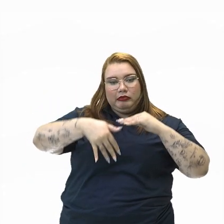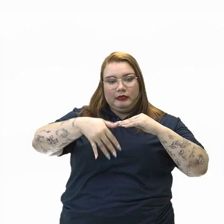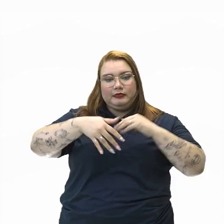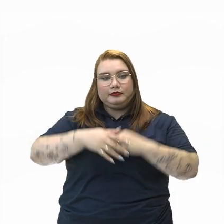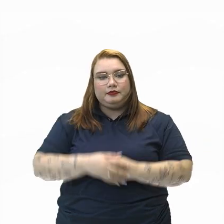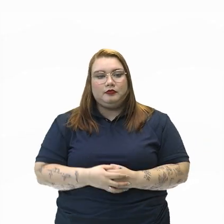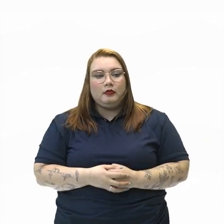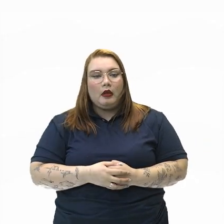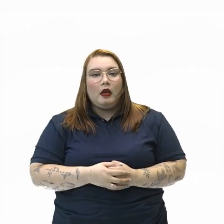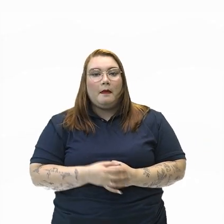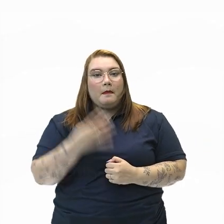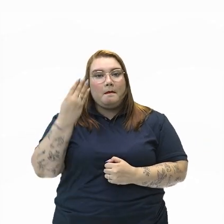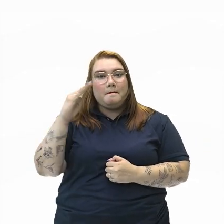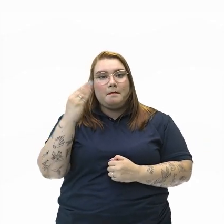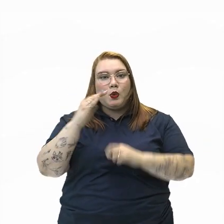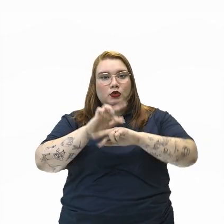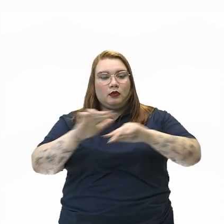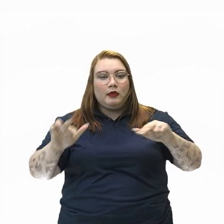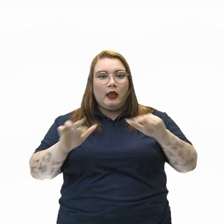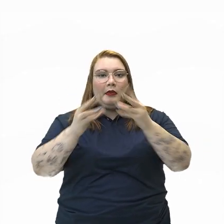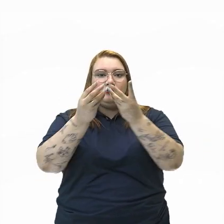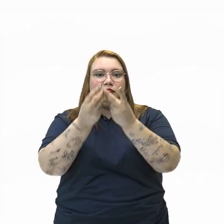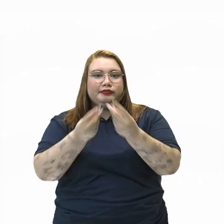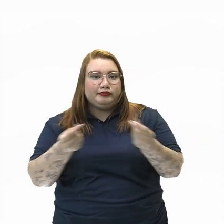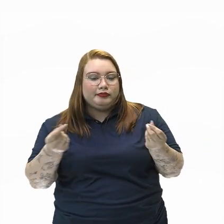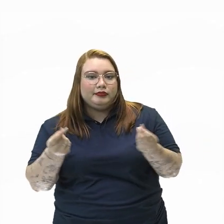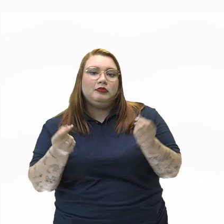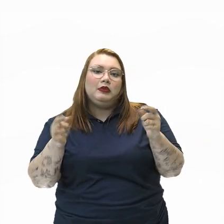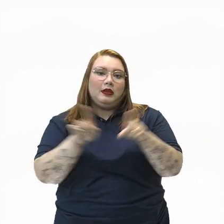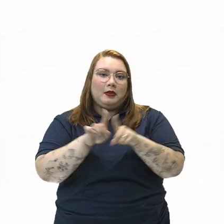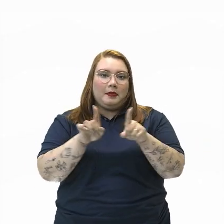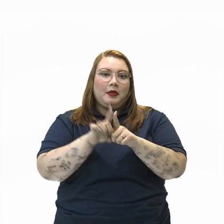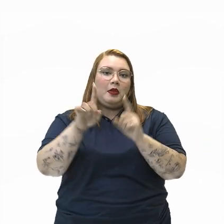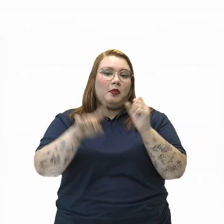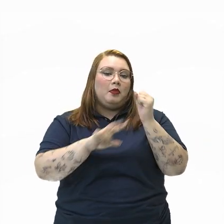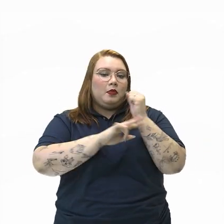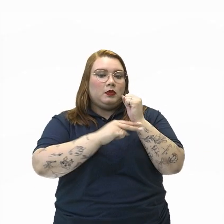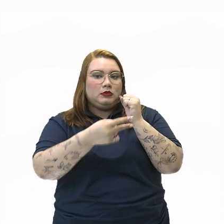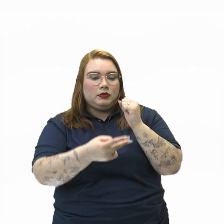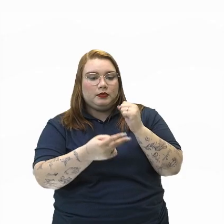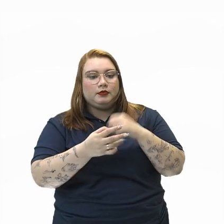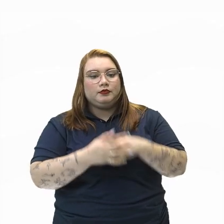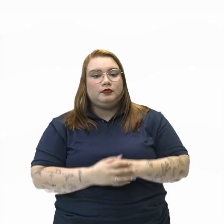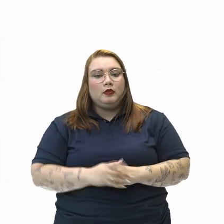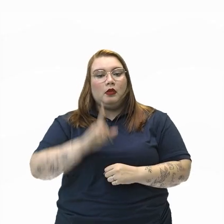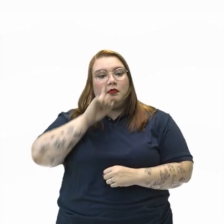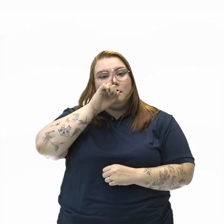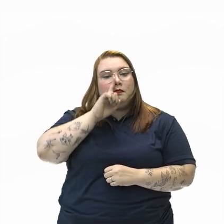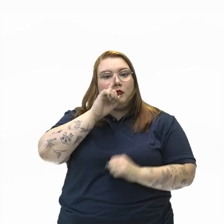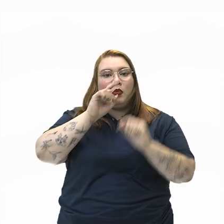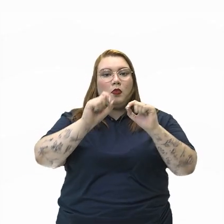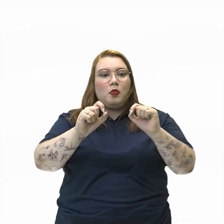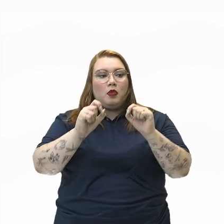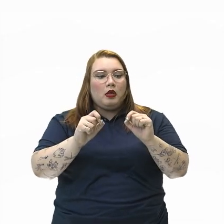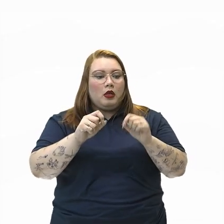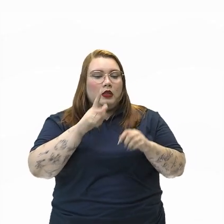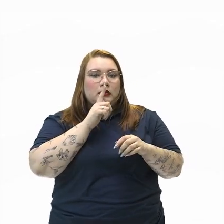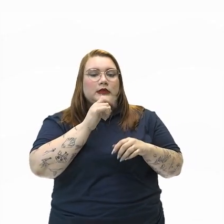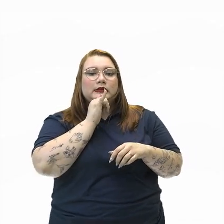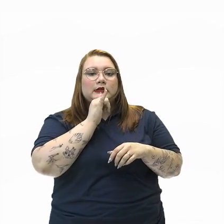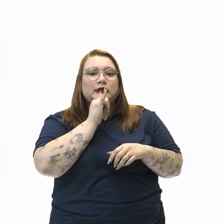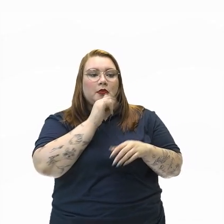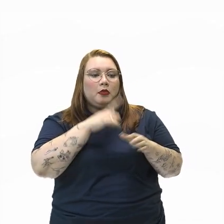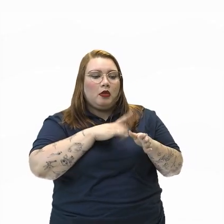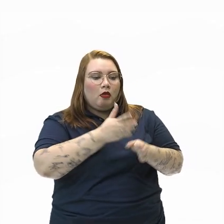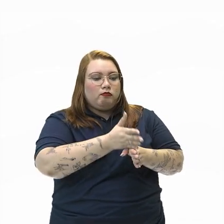biodiversidade também, né, consequência dessas ações. riscos de rompimento de barragens